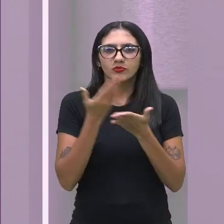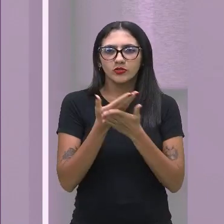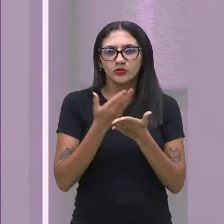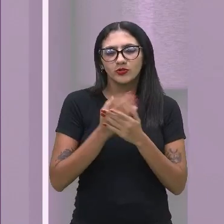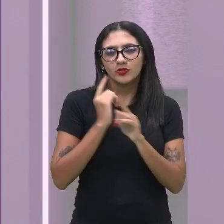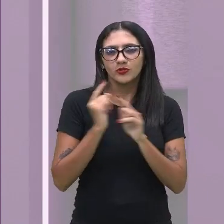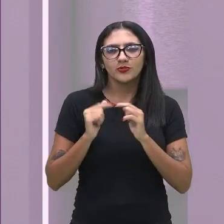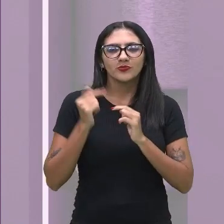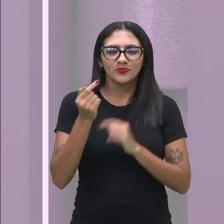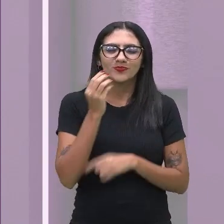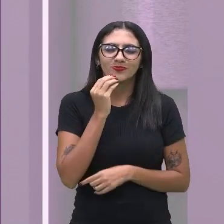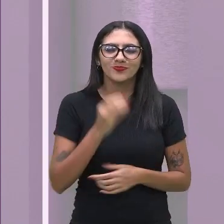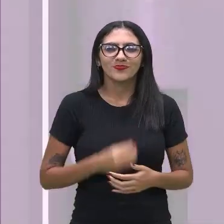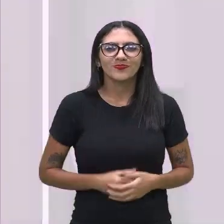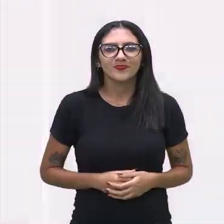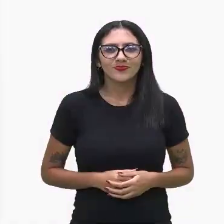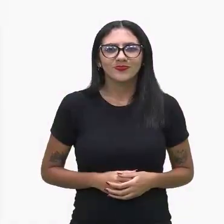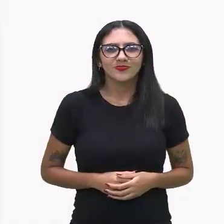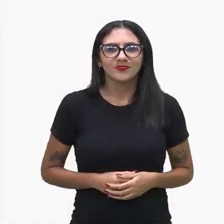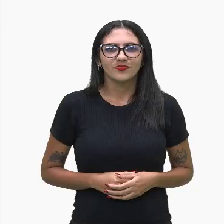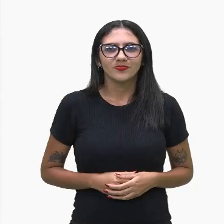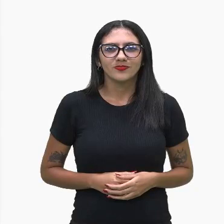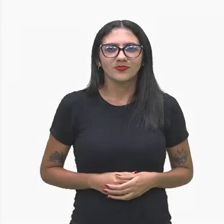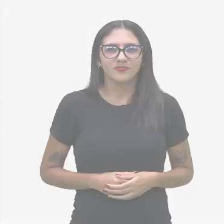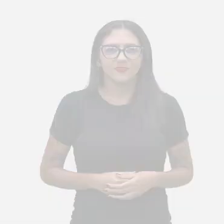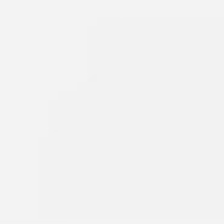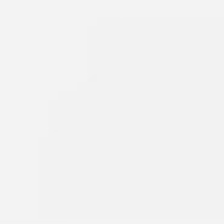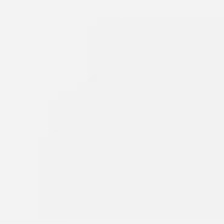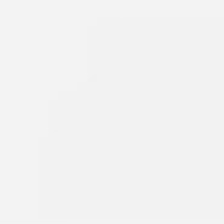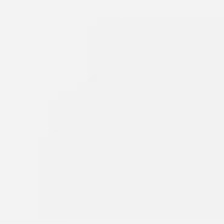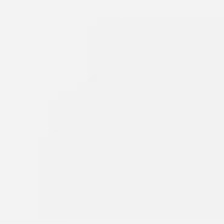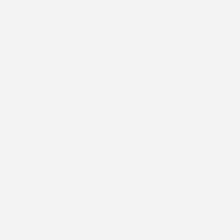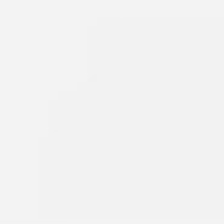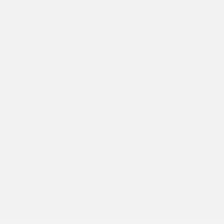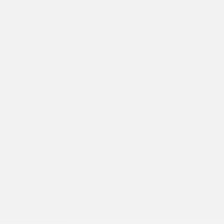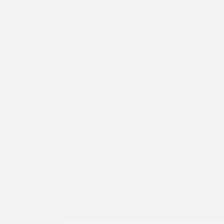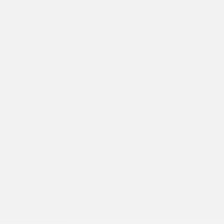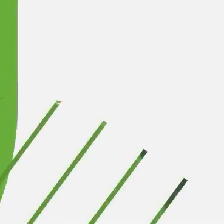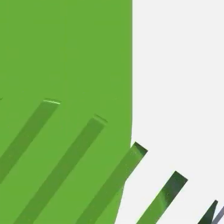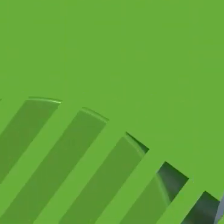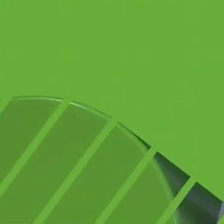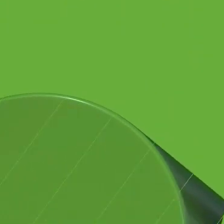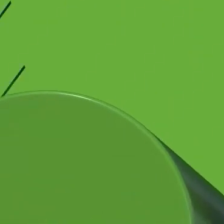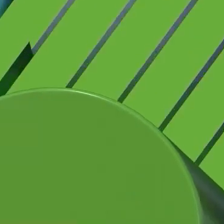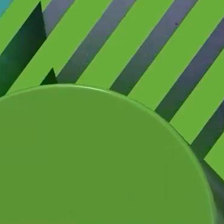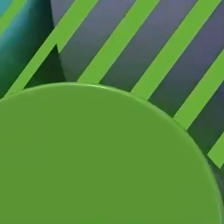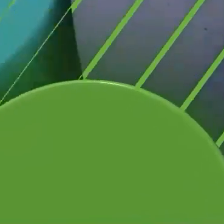companhia e até o próximo encontro.